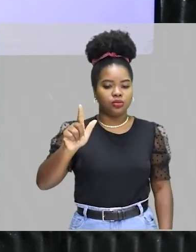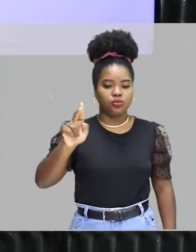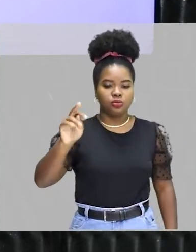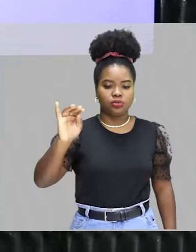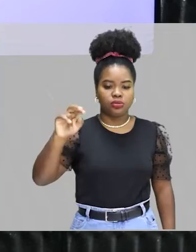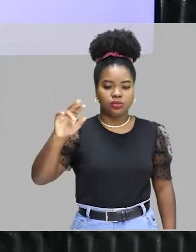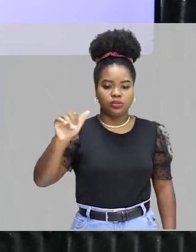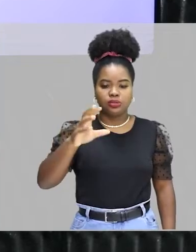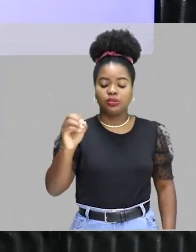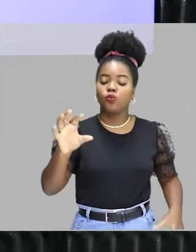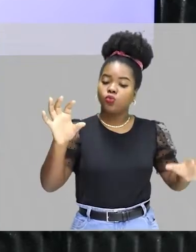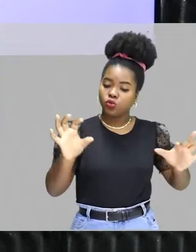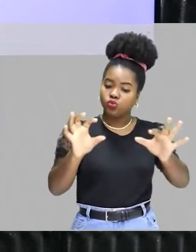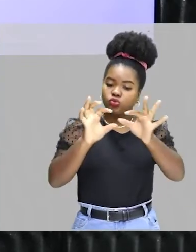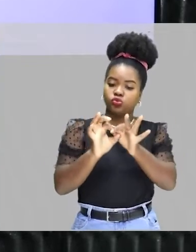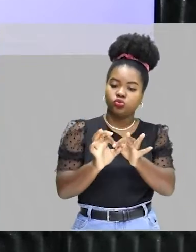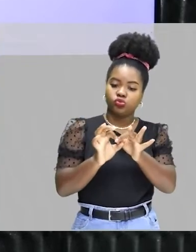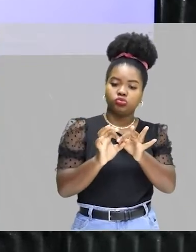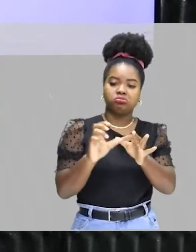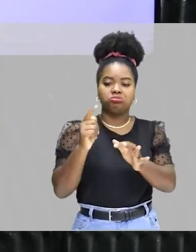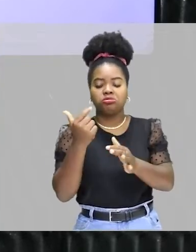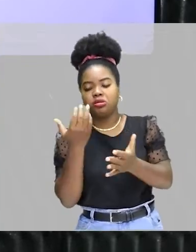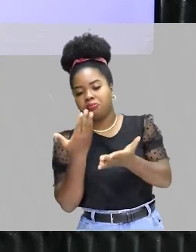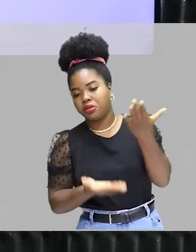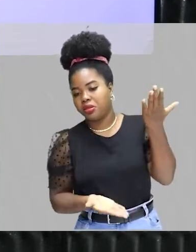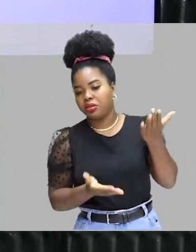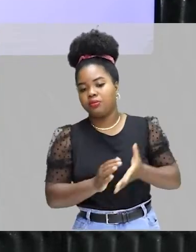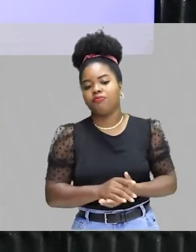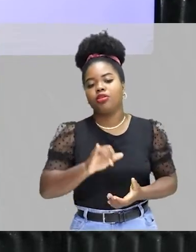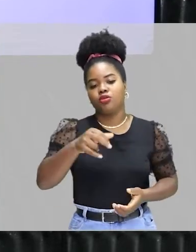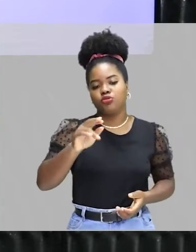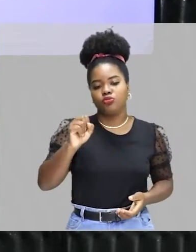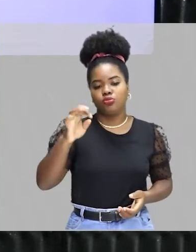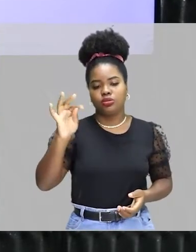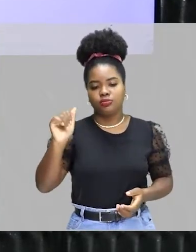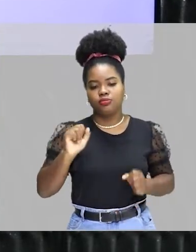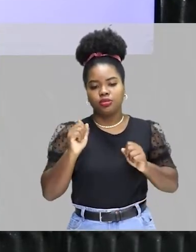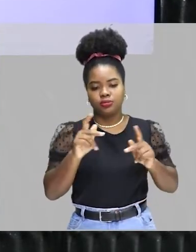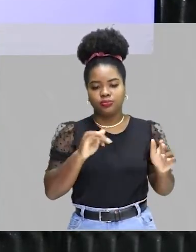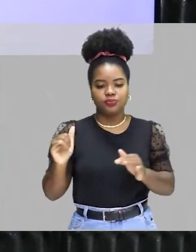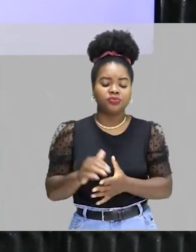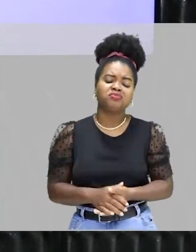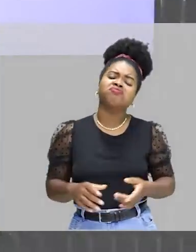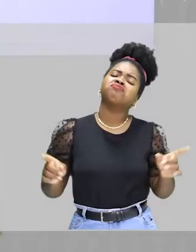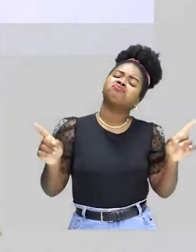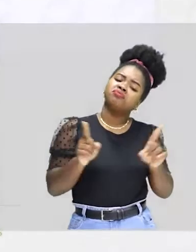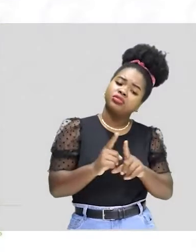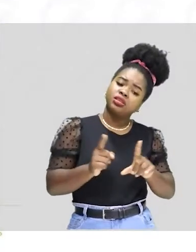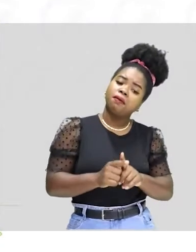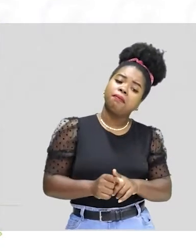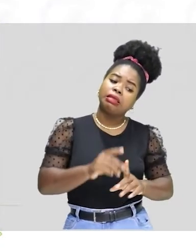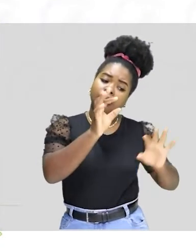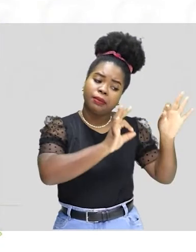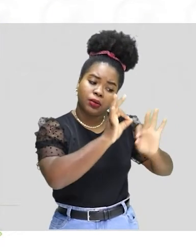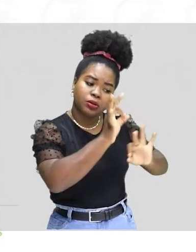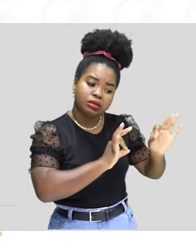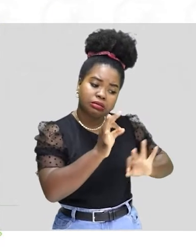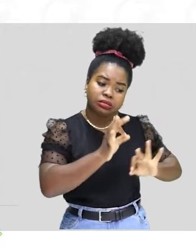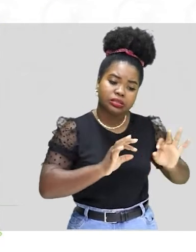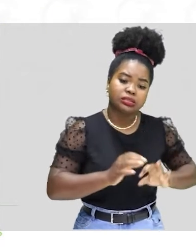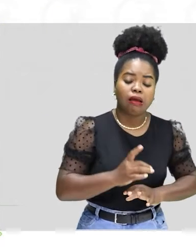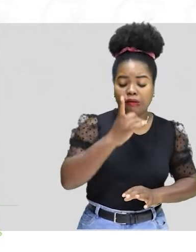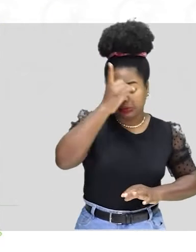aglutinação. Quando eu junto palavras sem perda de elementos, eu tenho a justaposição. Tá bom? Eu também posso formar palavras,